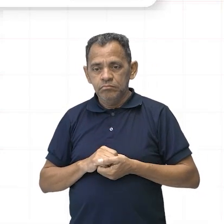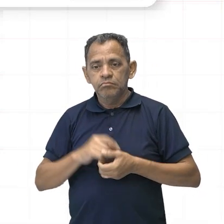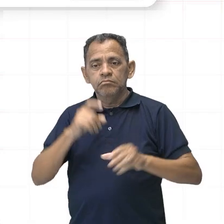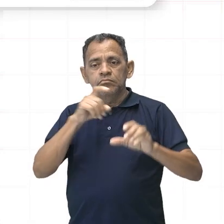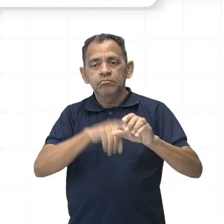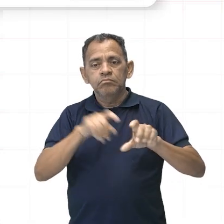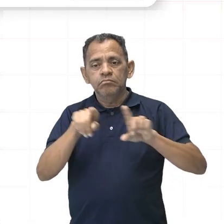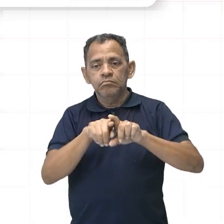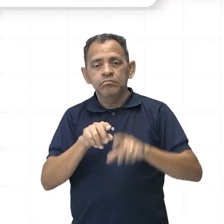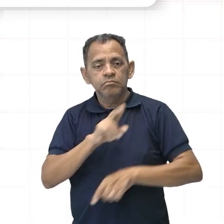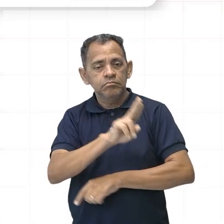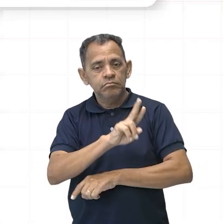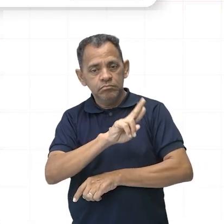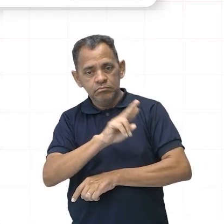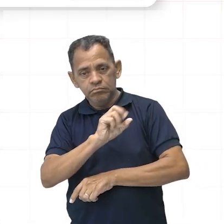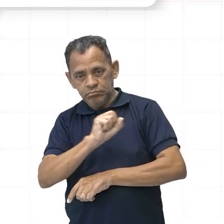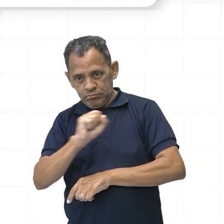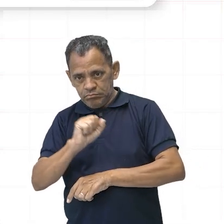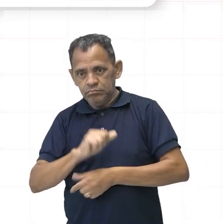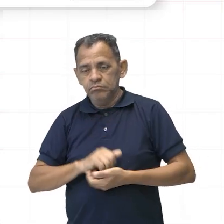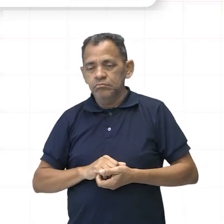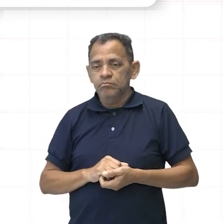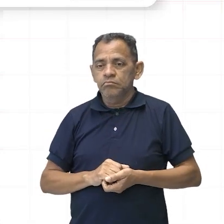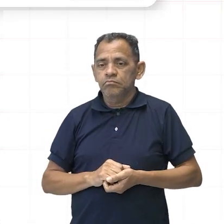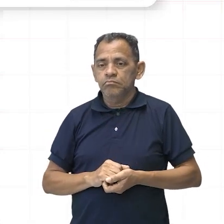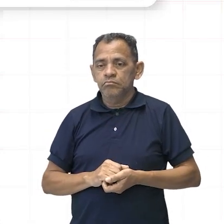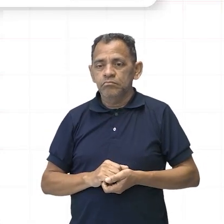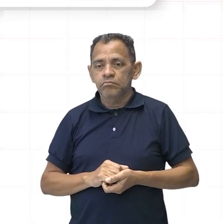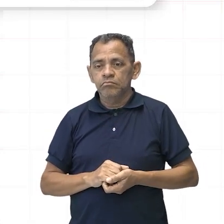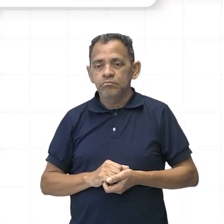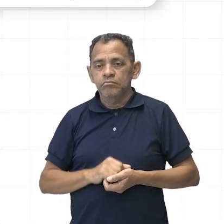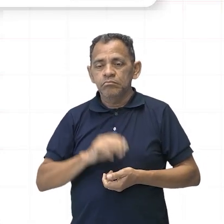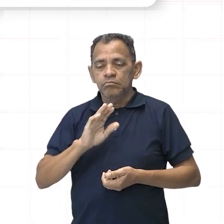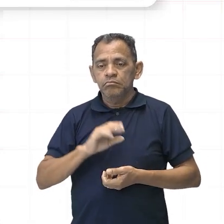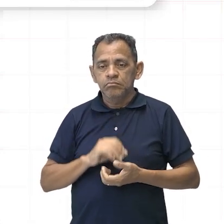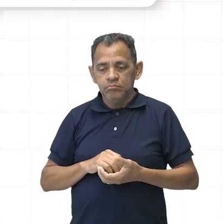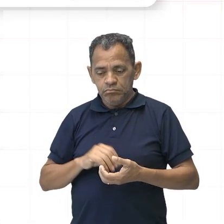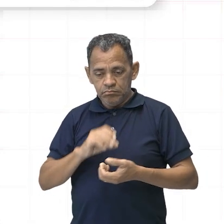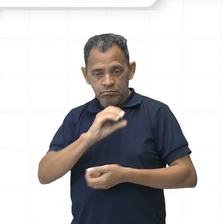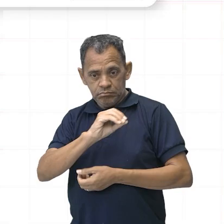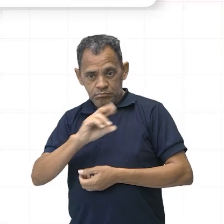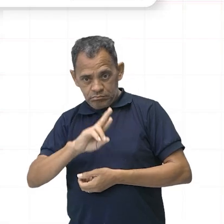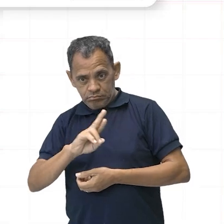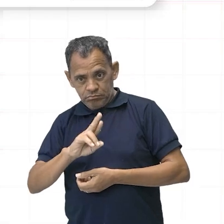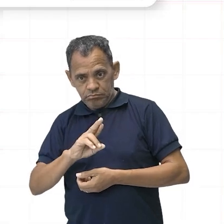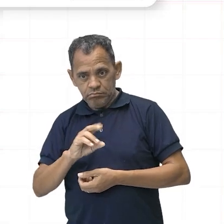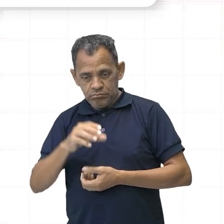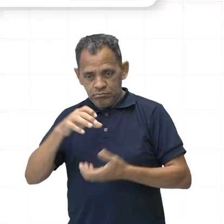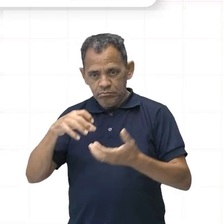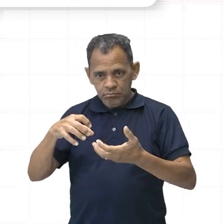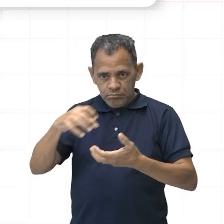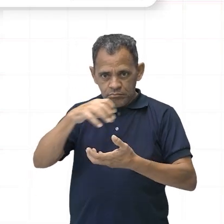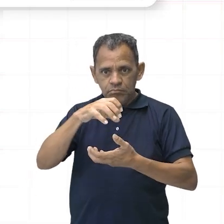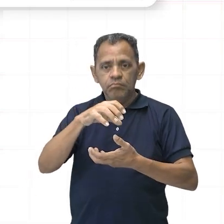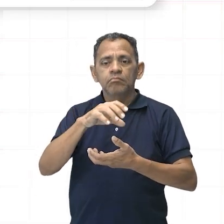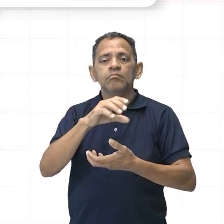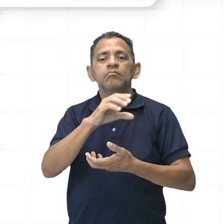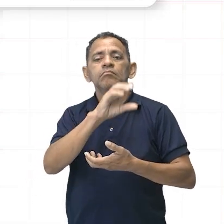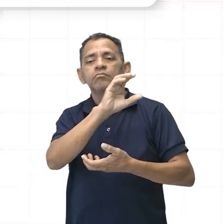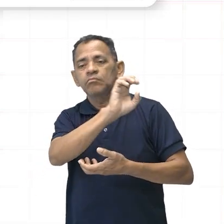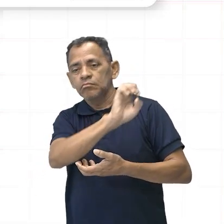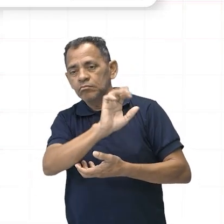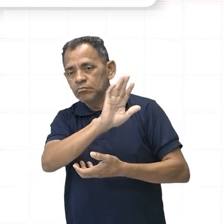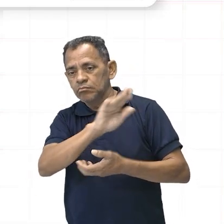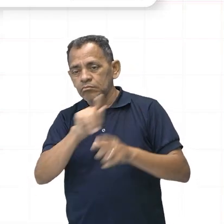União Soviética. Então, olha só, aí a Europa Oriental sendo marcada por estar ali, né, ligado à